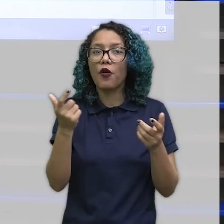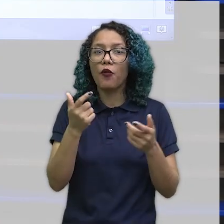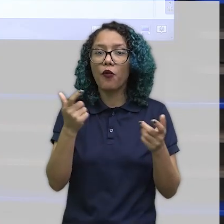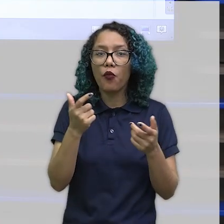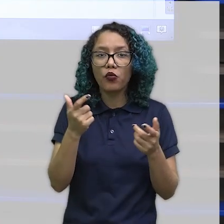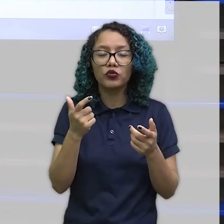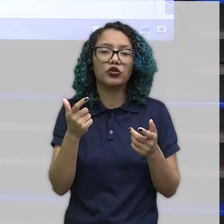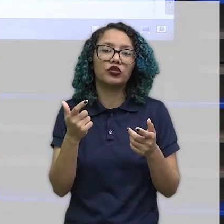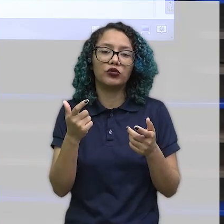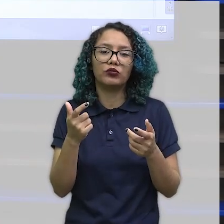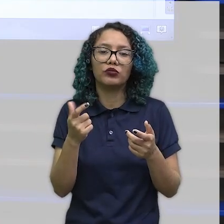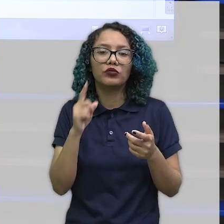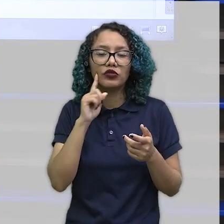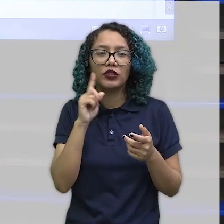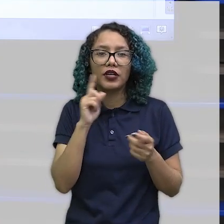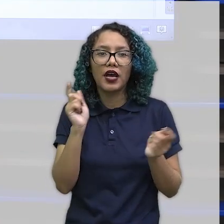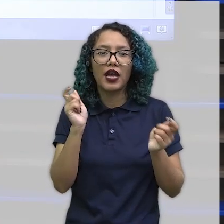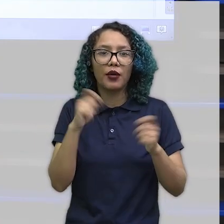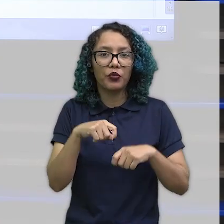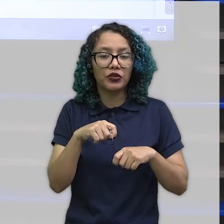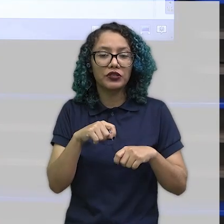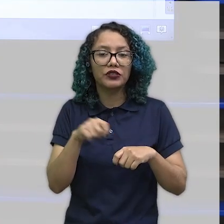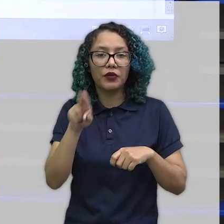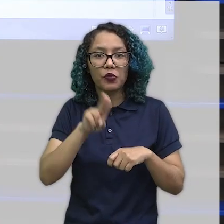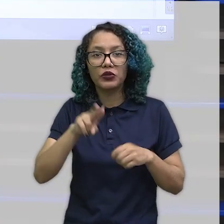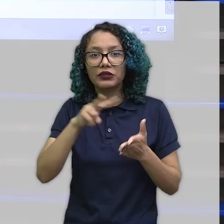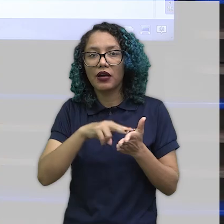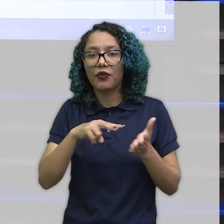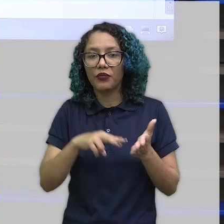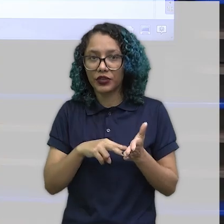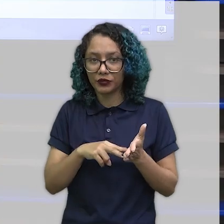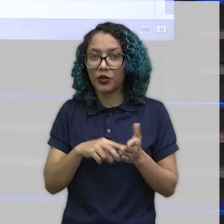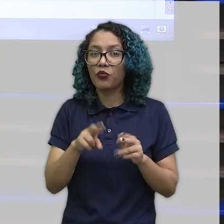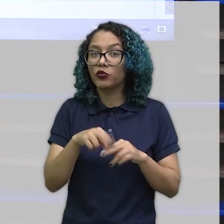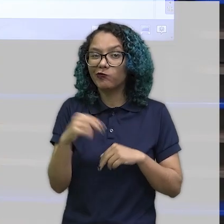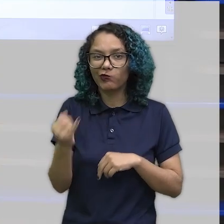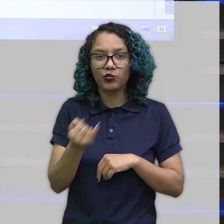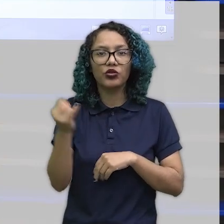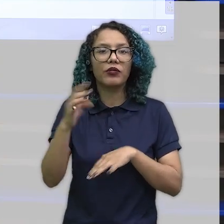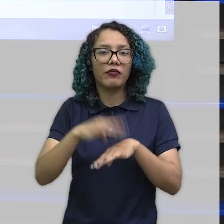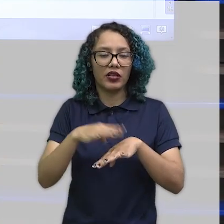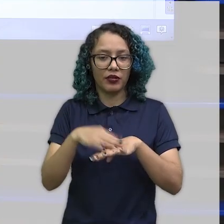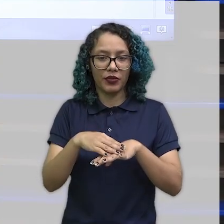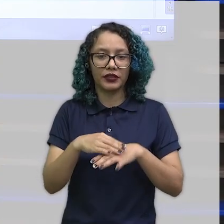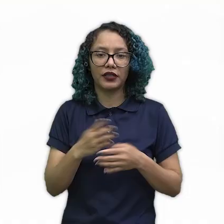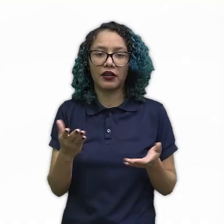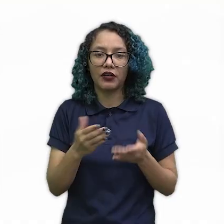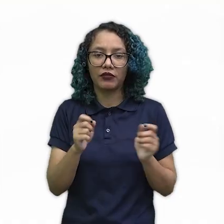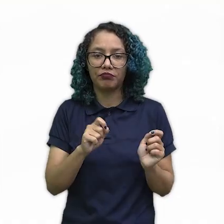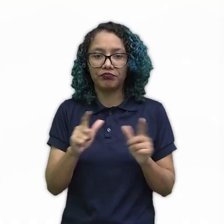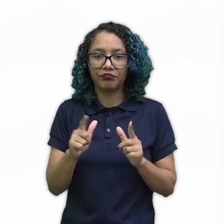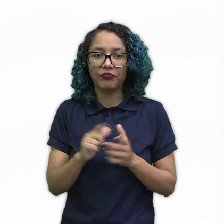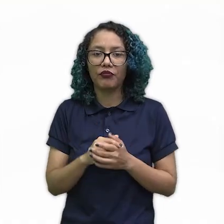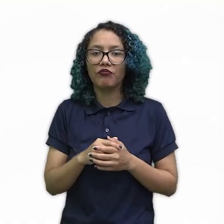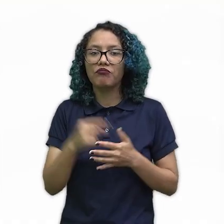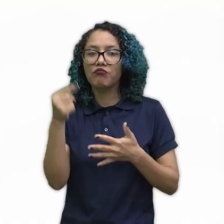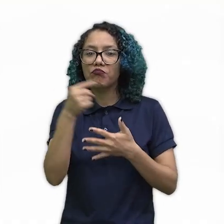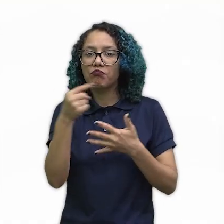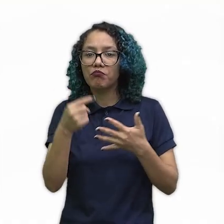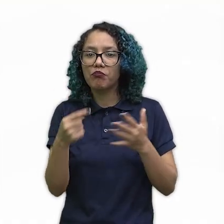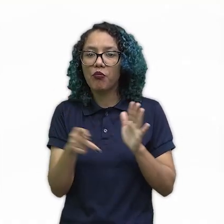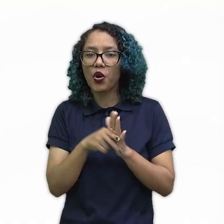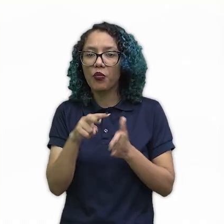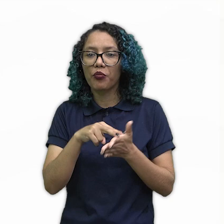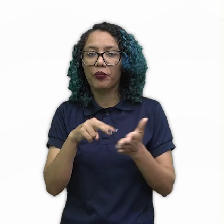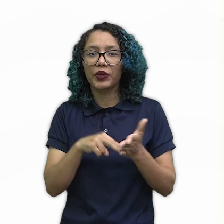alguns elementos que tornam aí o prisma tão fundamental na matemática, tá? E nós vamos à nossa cartela. Quais são esses elementos, então,